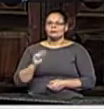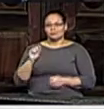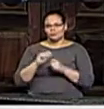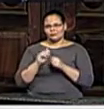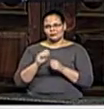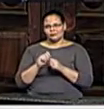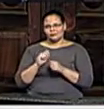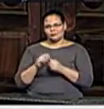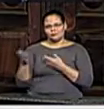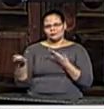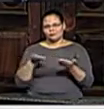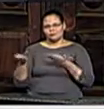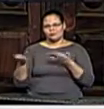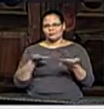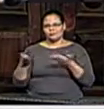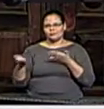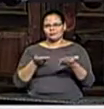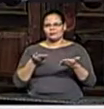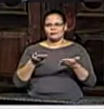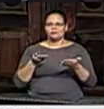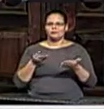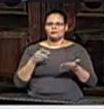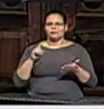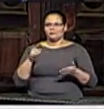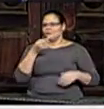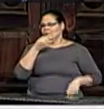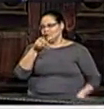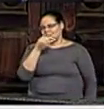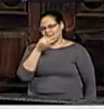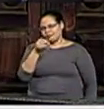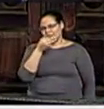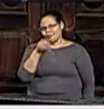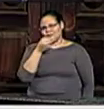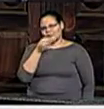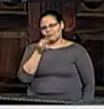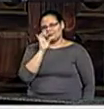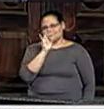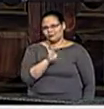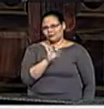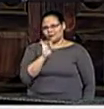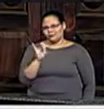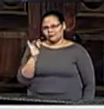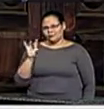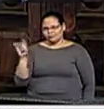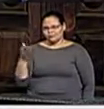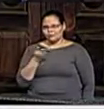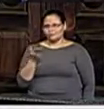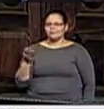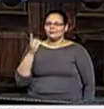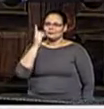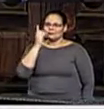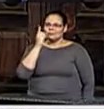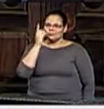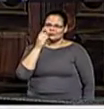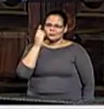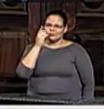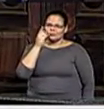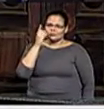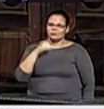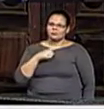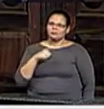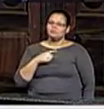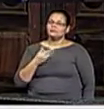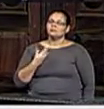fazendo um convite ou uma sugestão a cada um dos deputados e deputadas desta